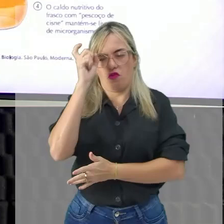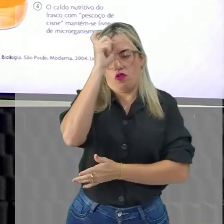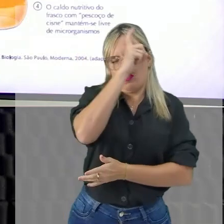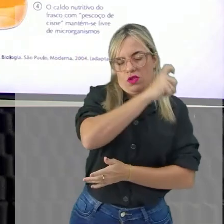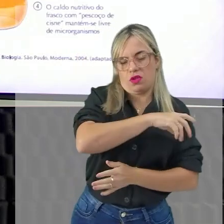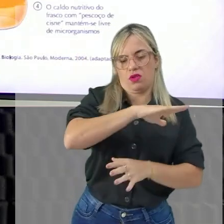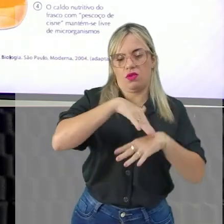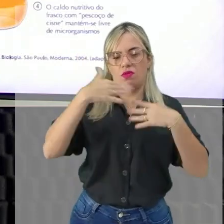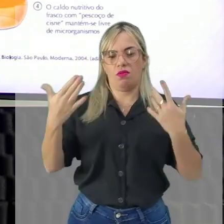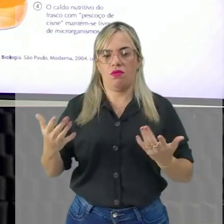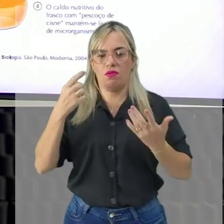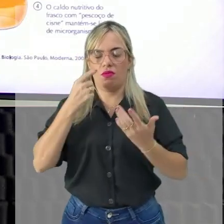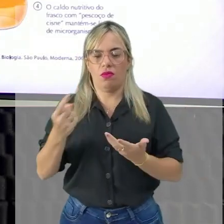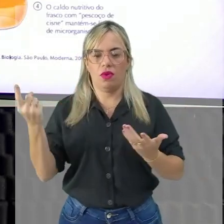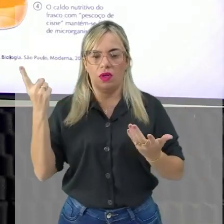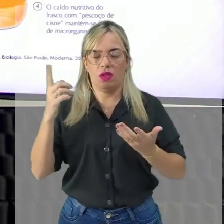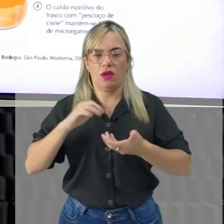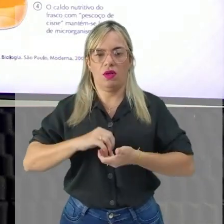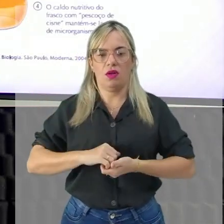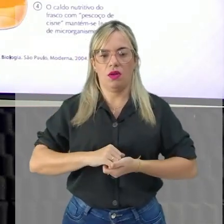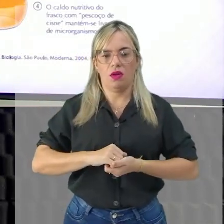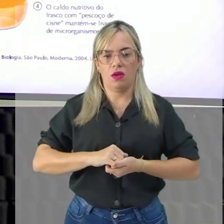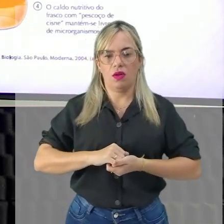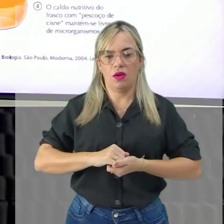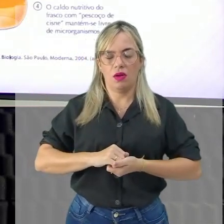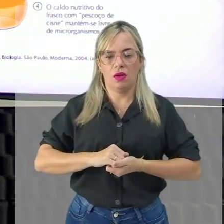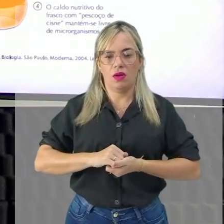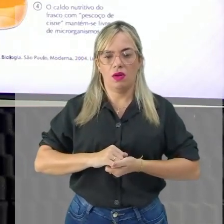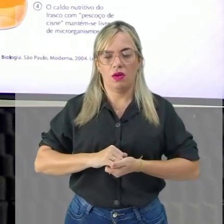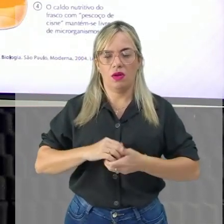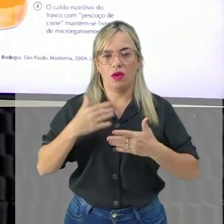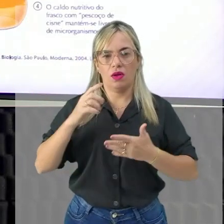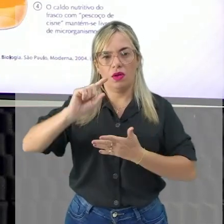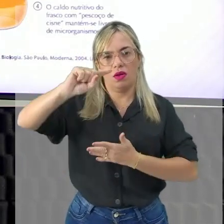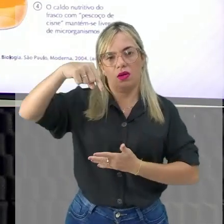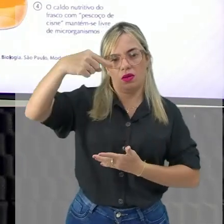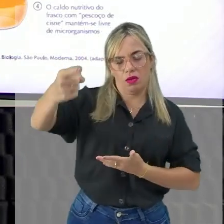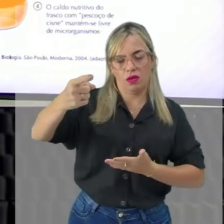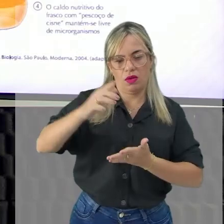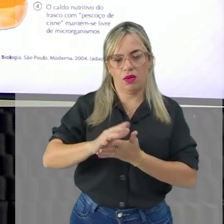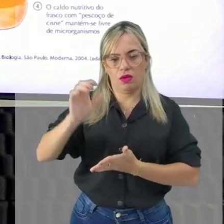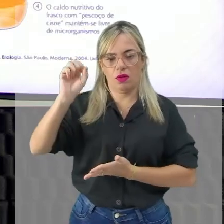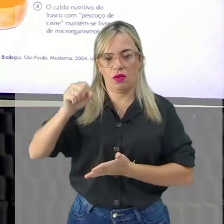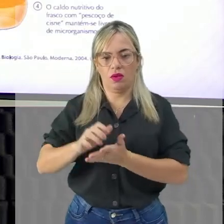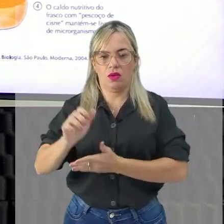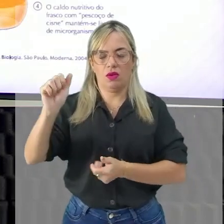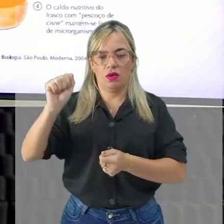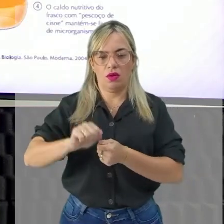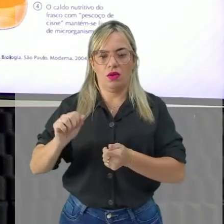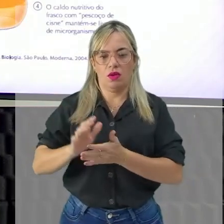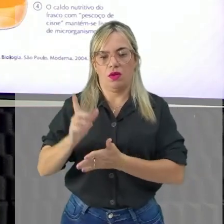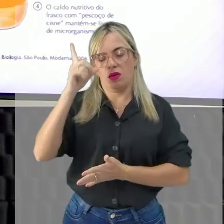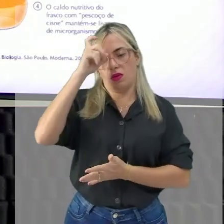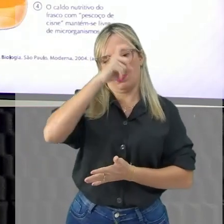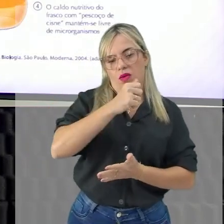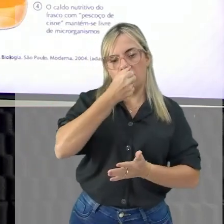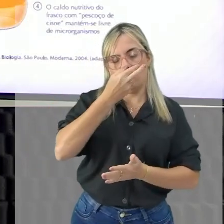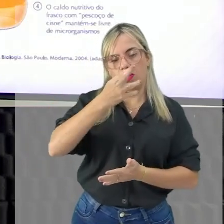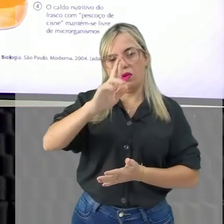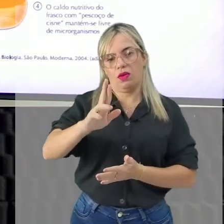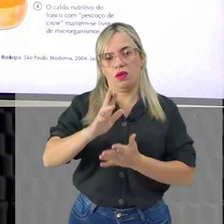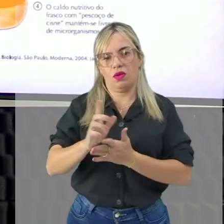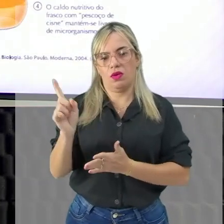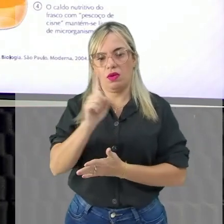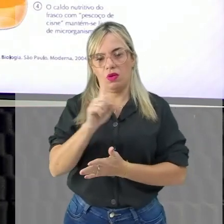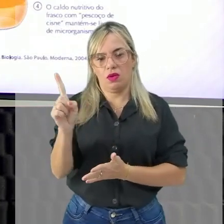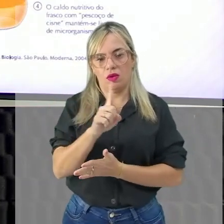né? E aí eu vou ver, depois sim, então eu faço esse obstáculo, o ar entra, mas ele